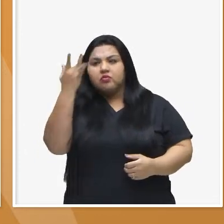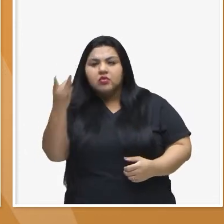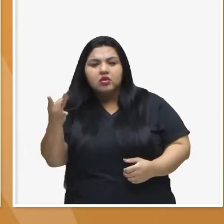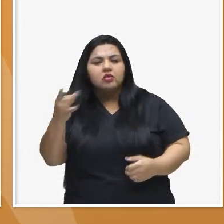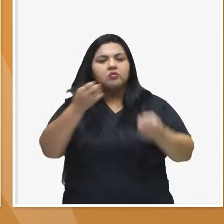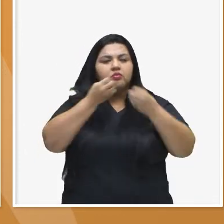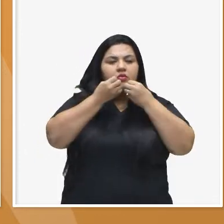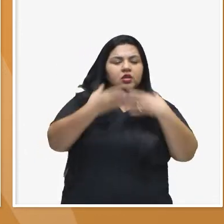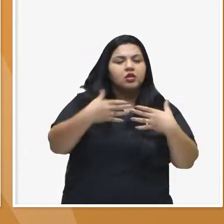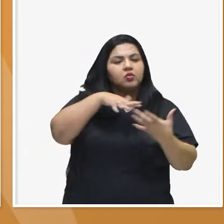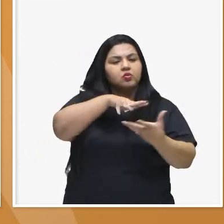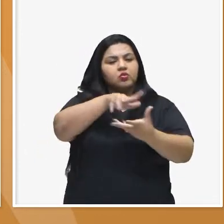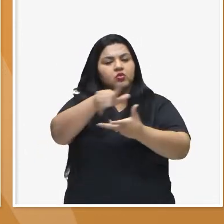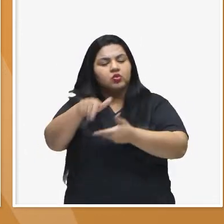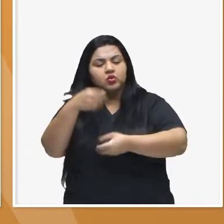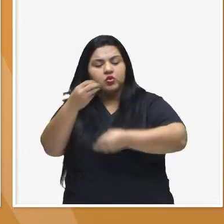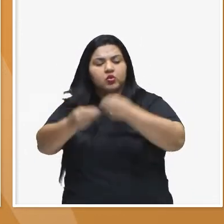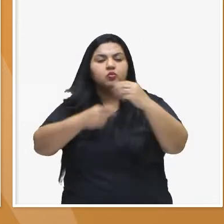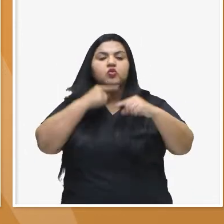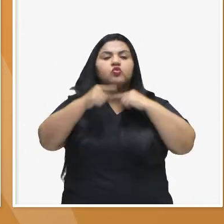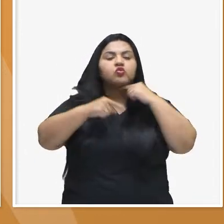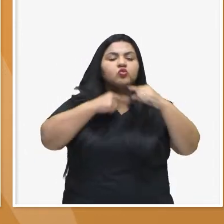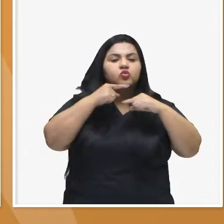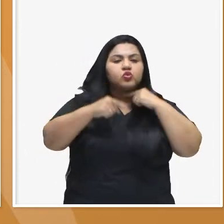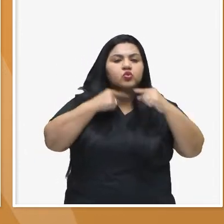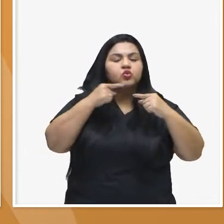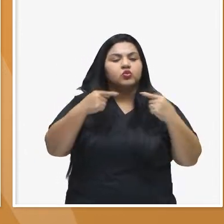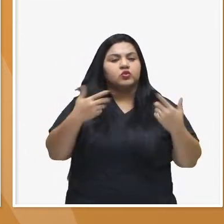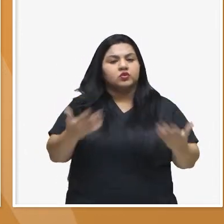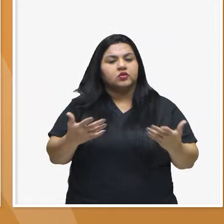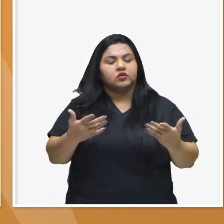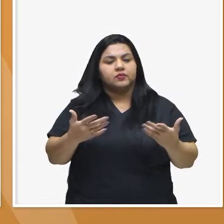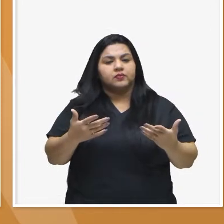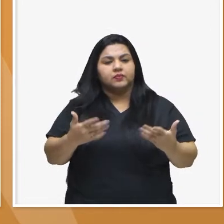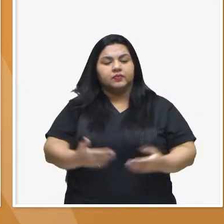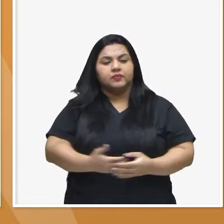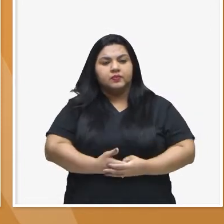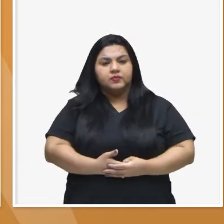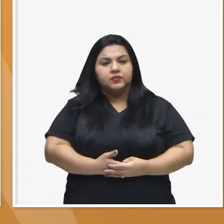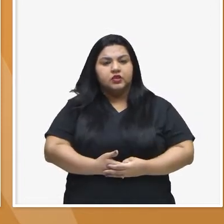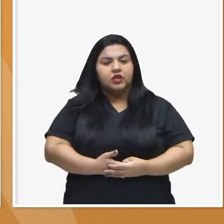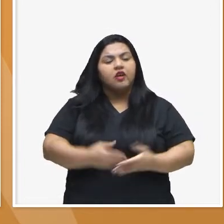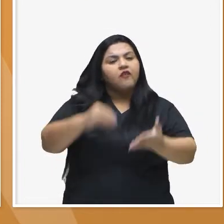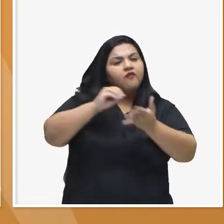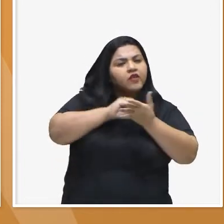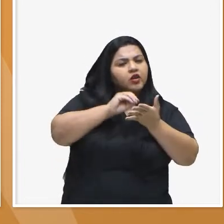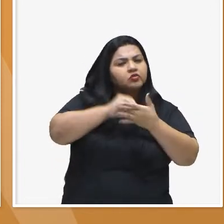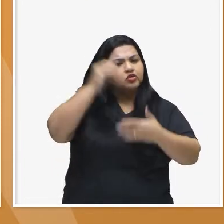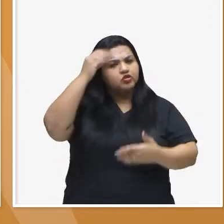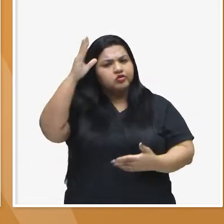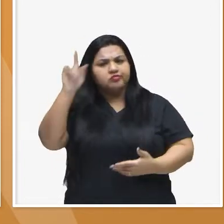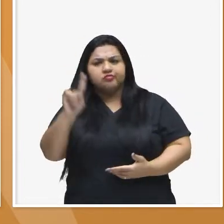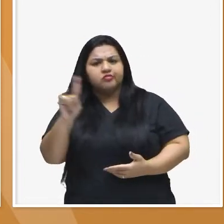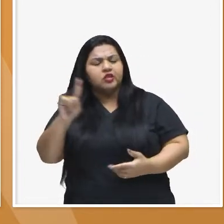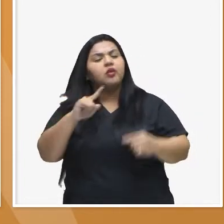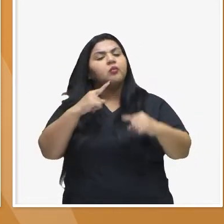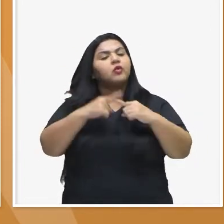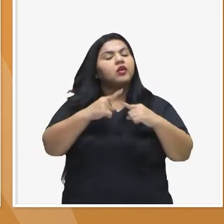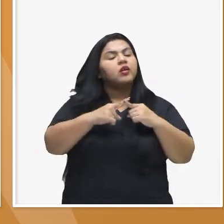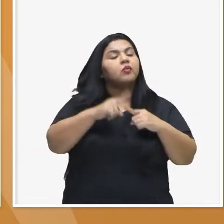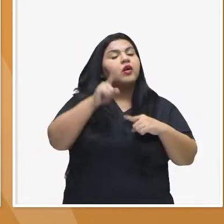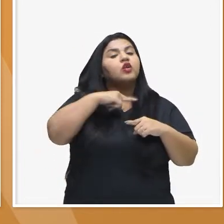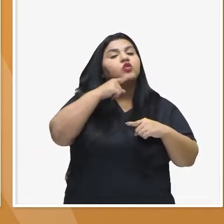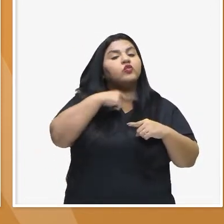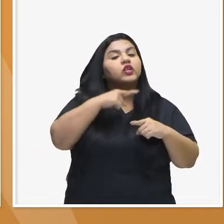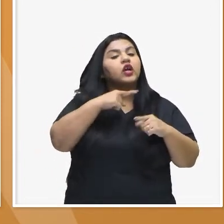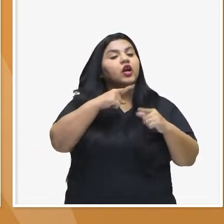das coisas, A dúvida aqui não é uma dúvida de uma falta de conhecimento, mas é de uma dúvida como um método